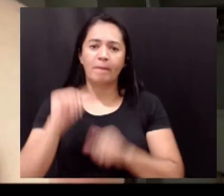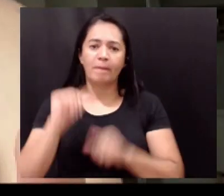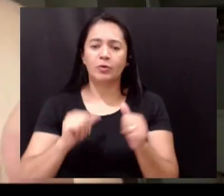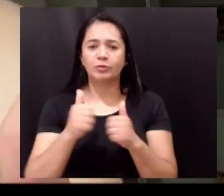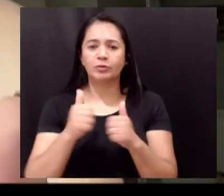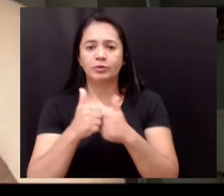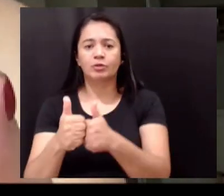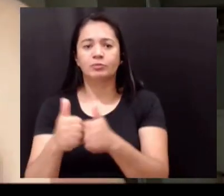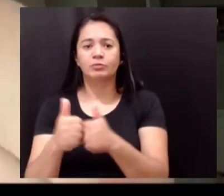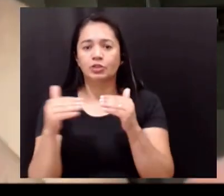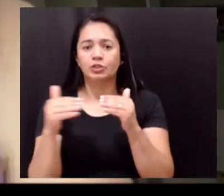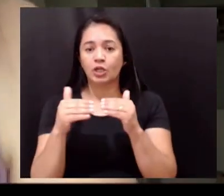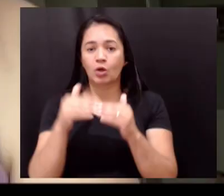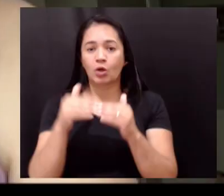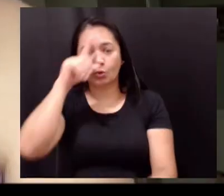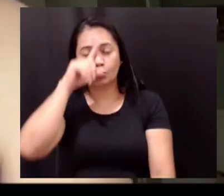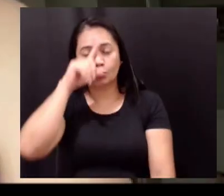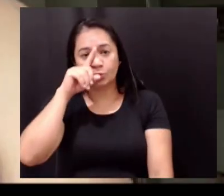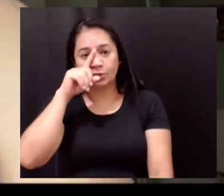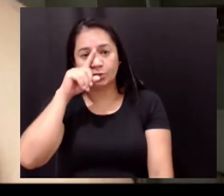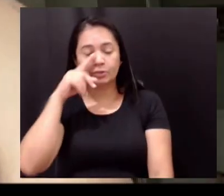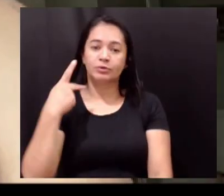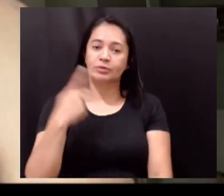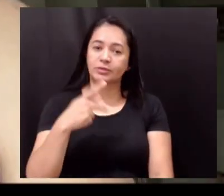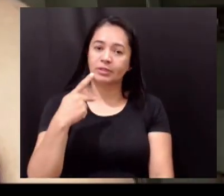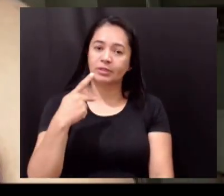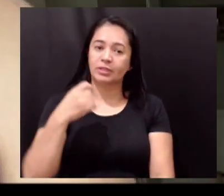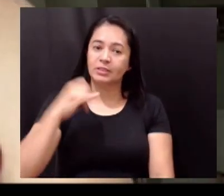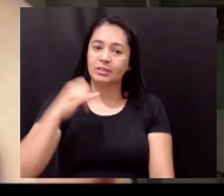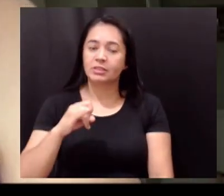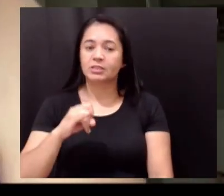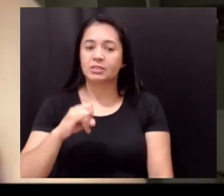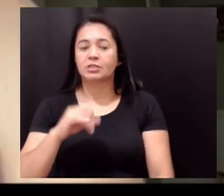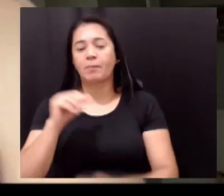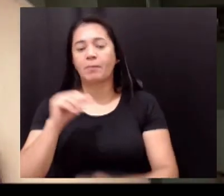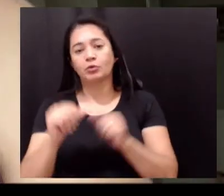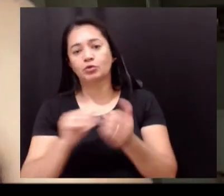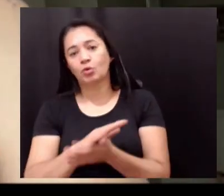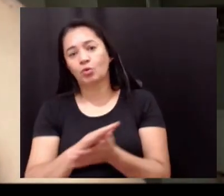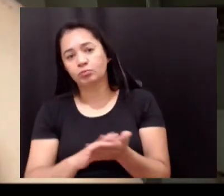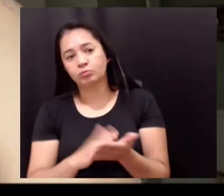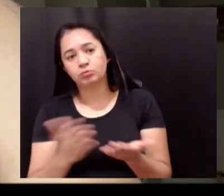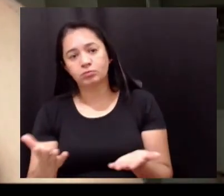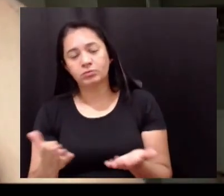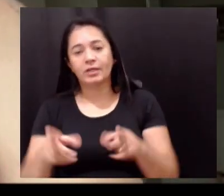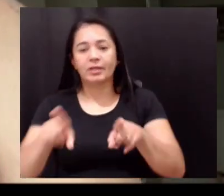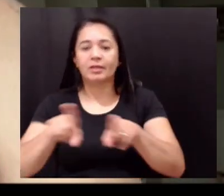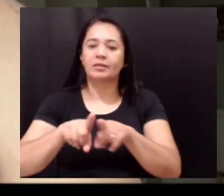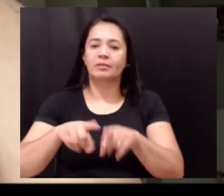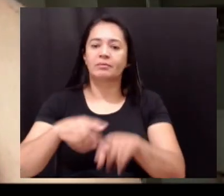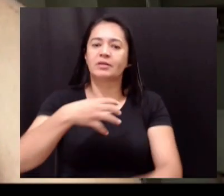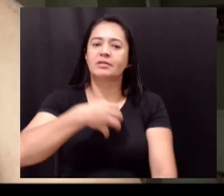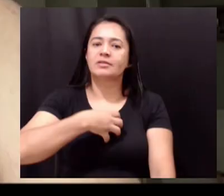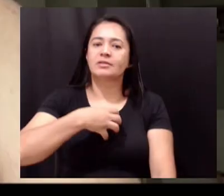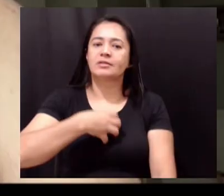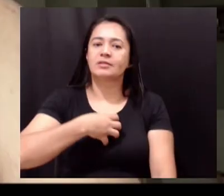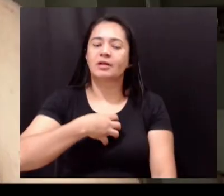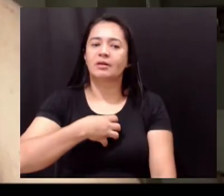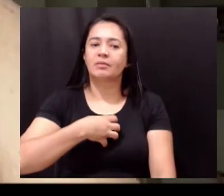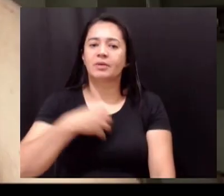risco da paciente, se ficou ou não alguma alteração por exames e também sintomas, né? Sintomas são importantes, sem